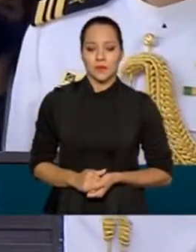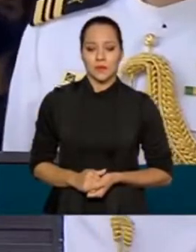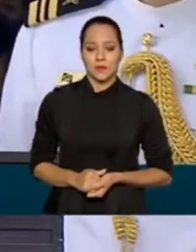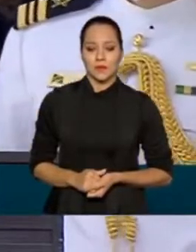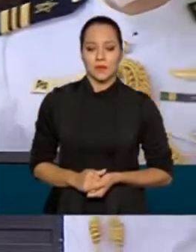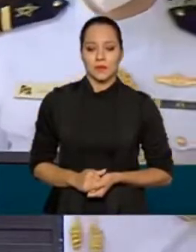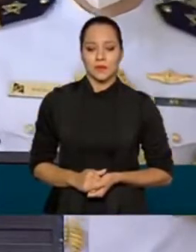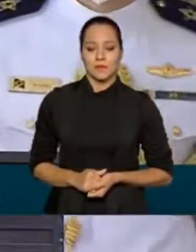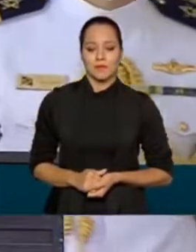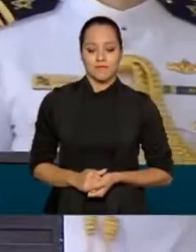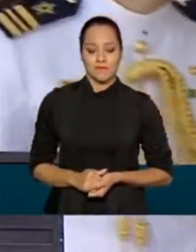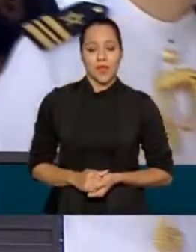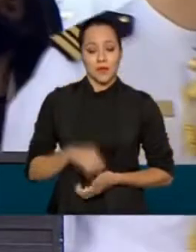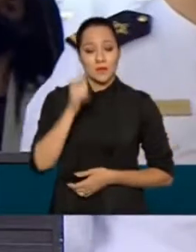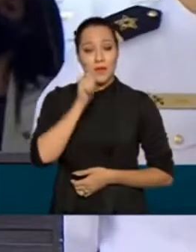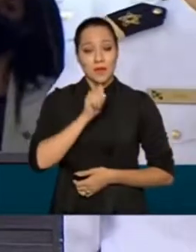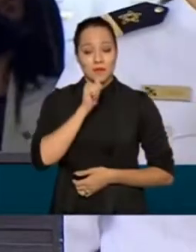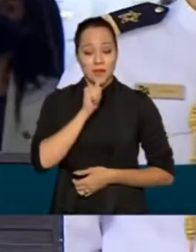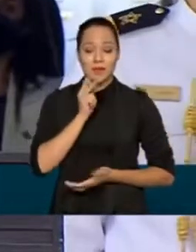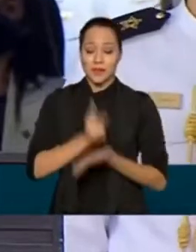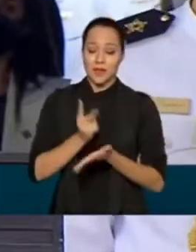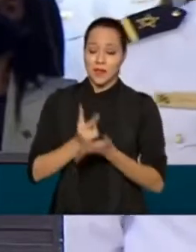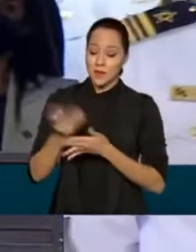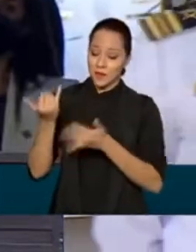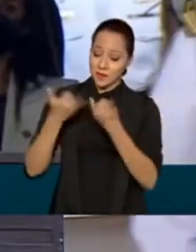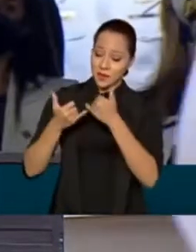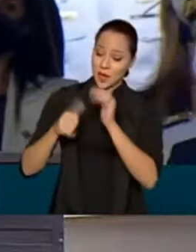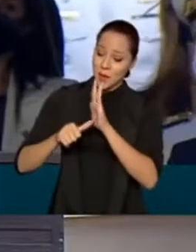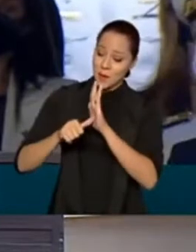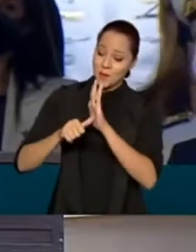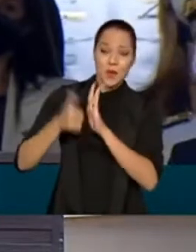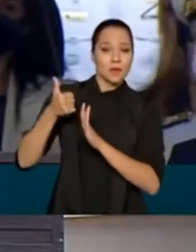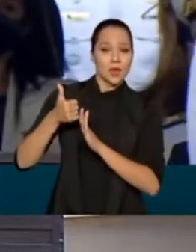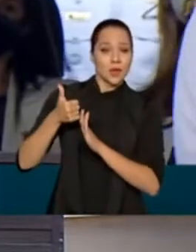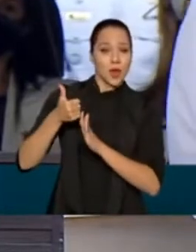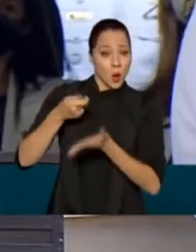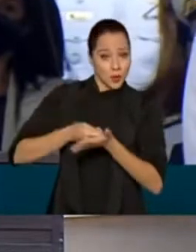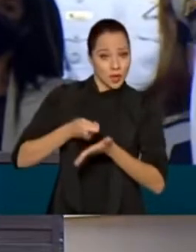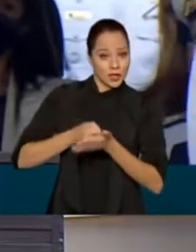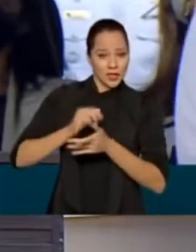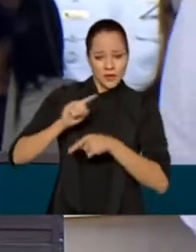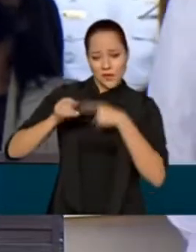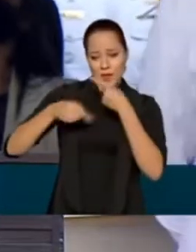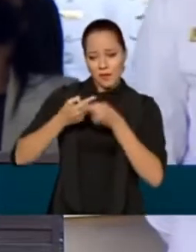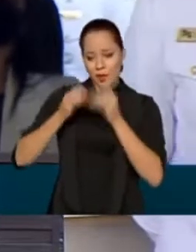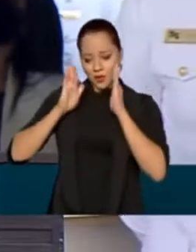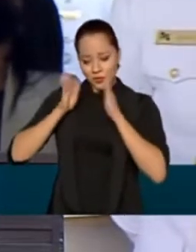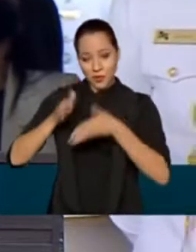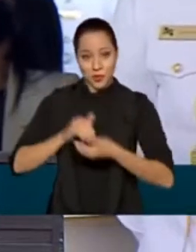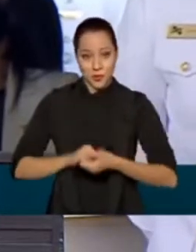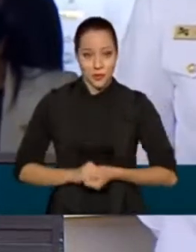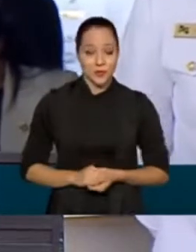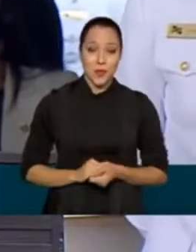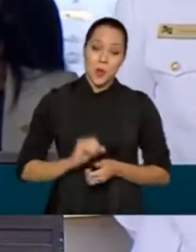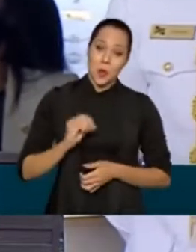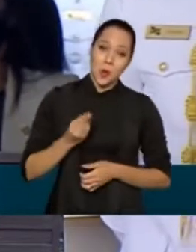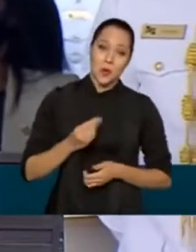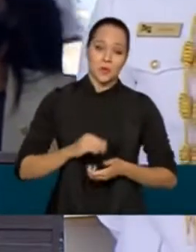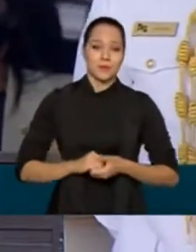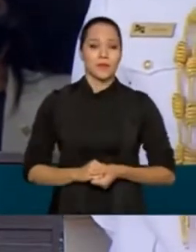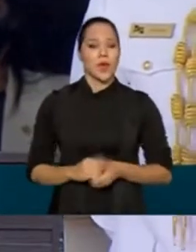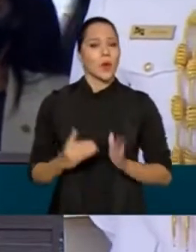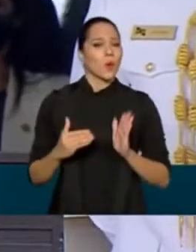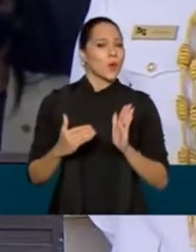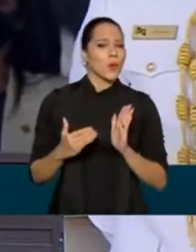Como dizia minha mãe desde cedo, primeiro a obrigação, depois a devoção. Ou então, o